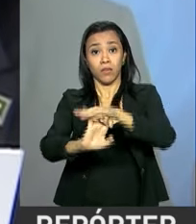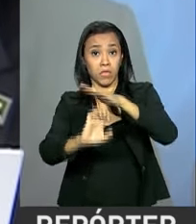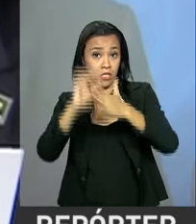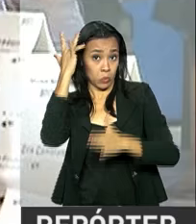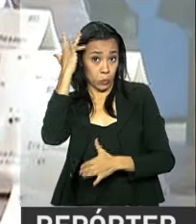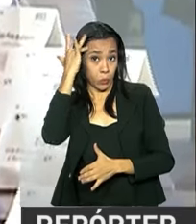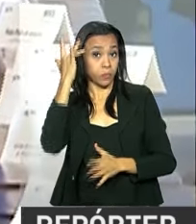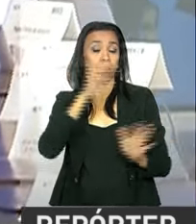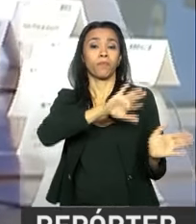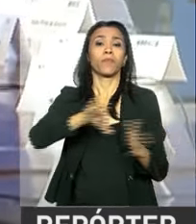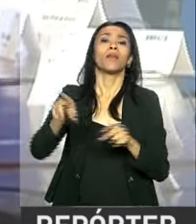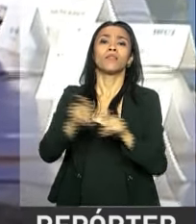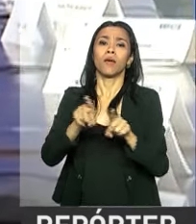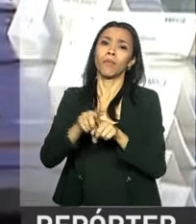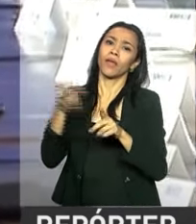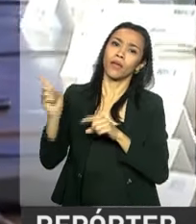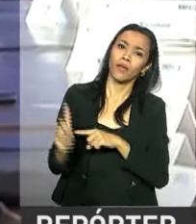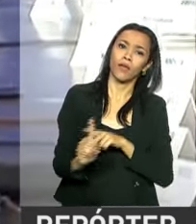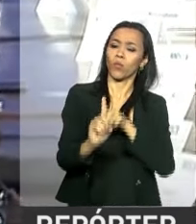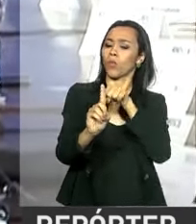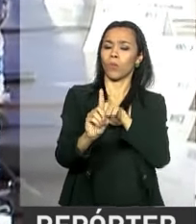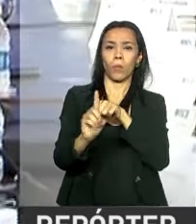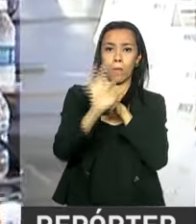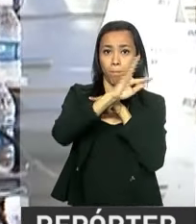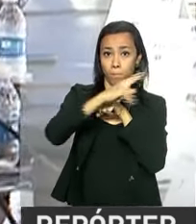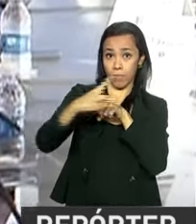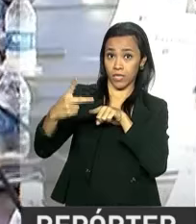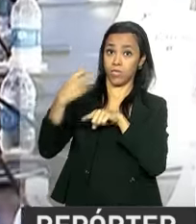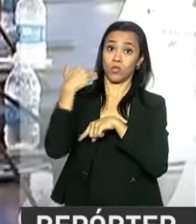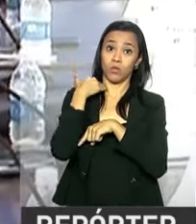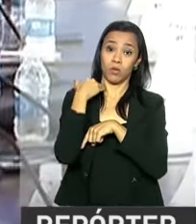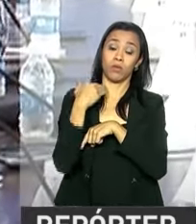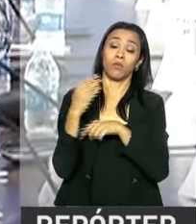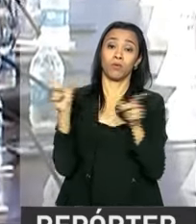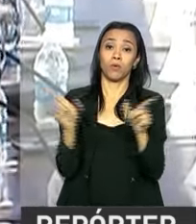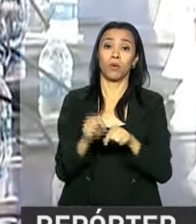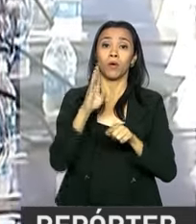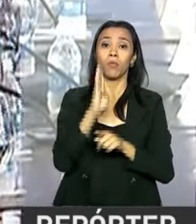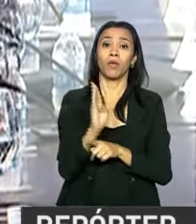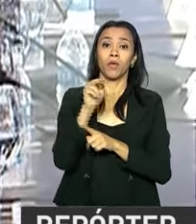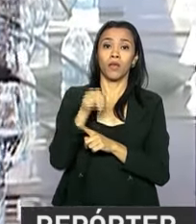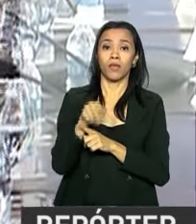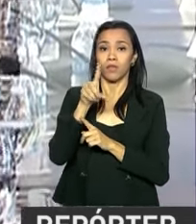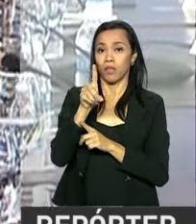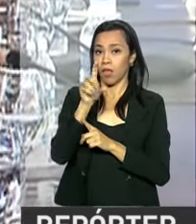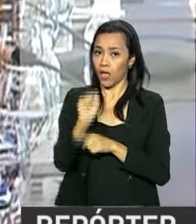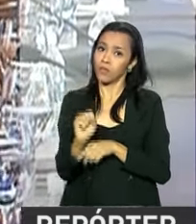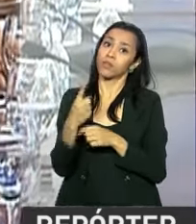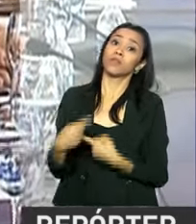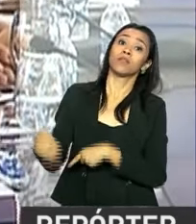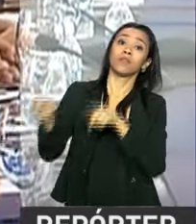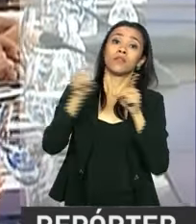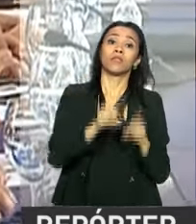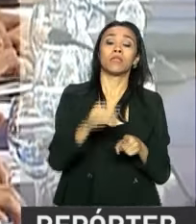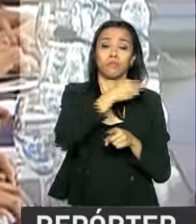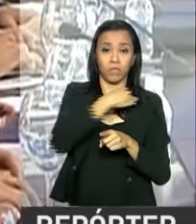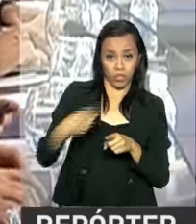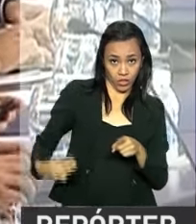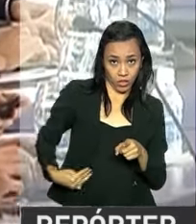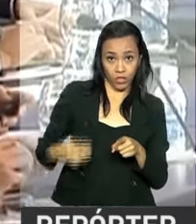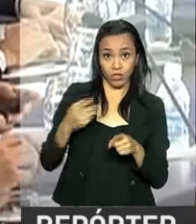presidente do BNDS, Maria Silvia Marques Bastos e os ministros Gilberto Cassabe, da Ciência,